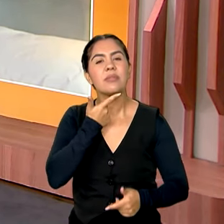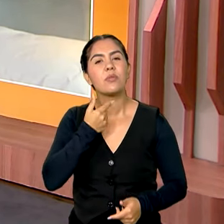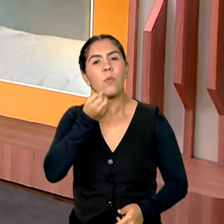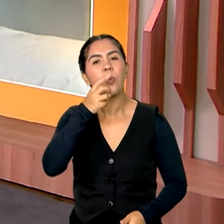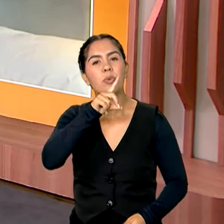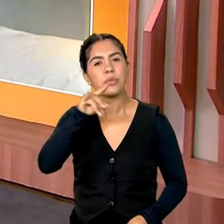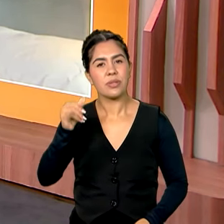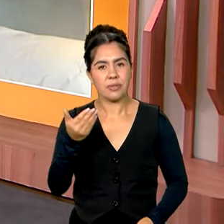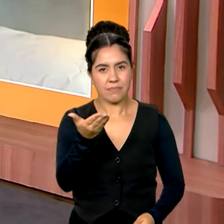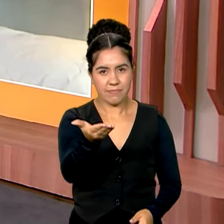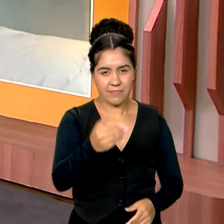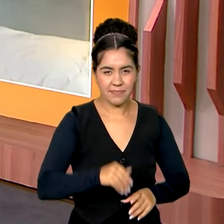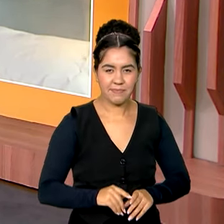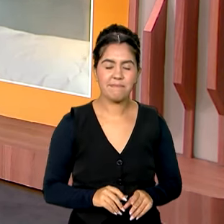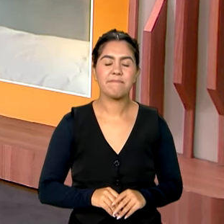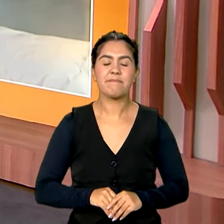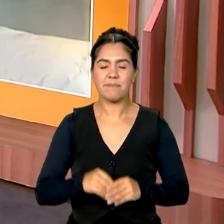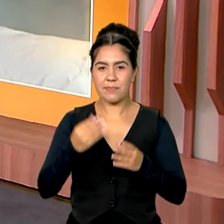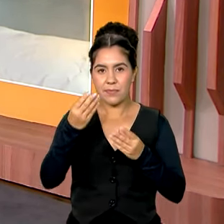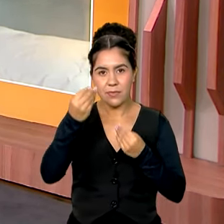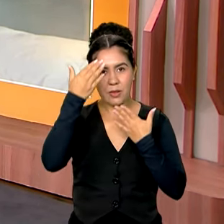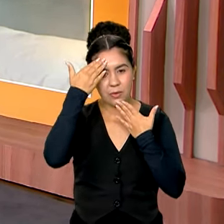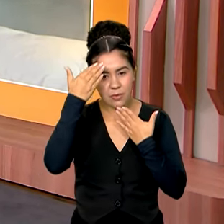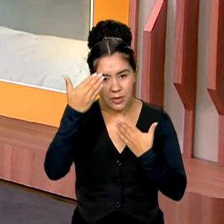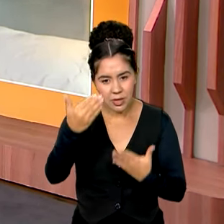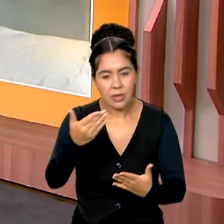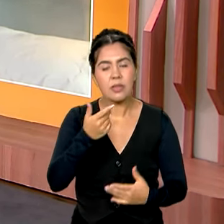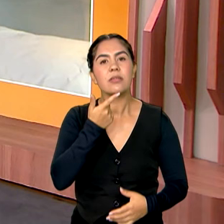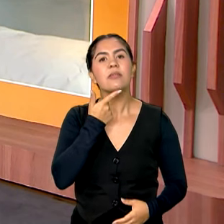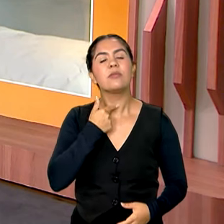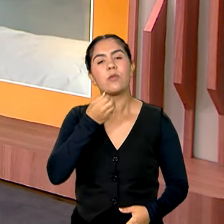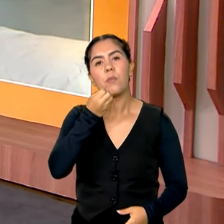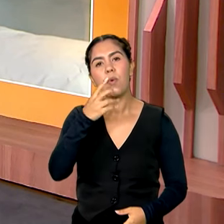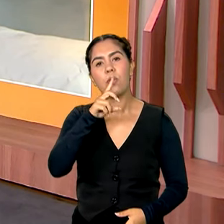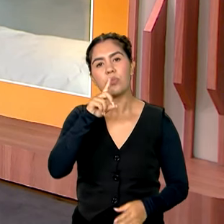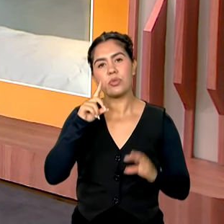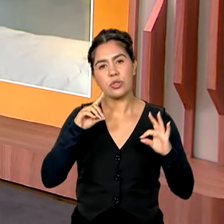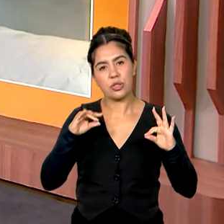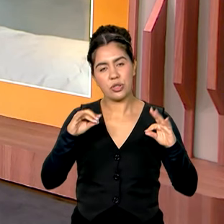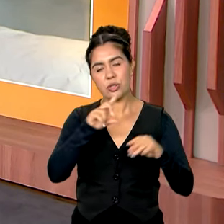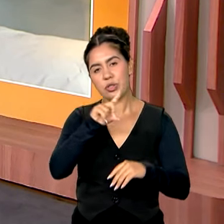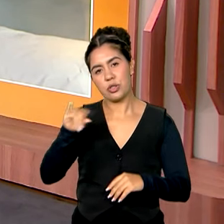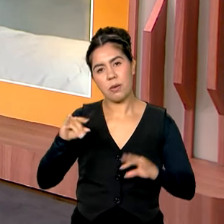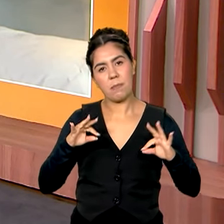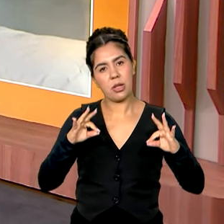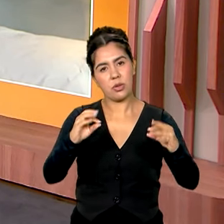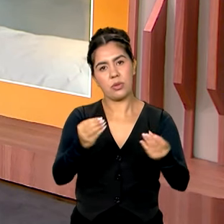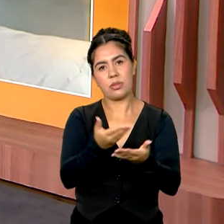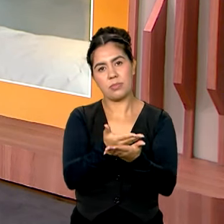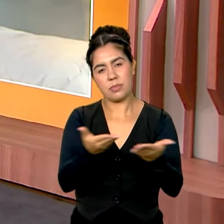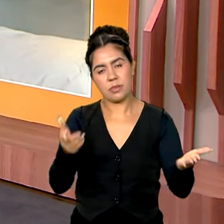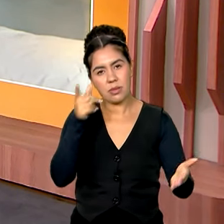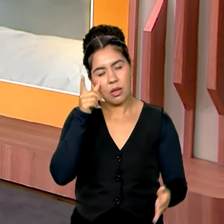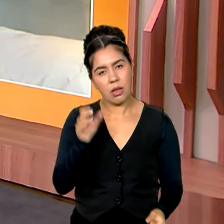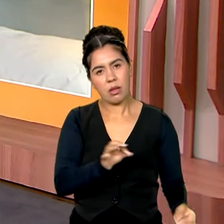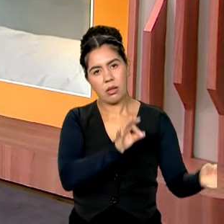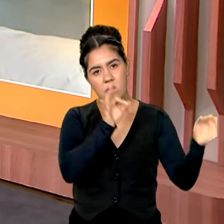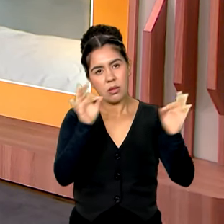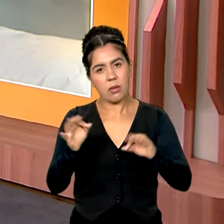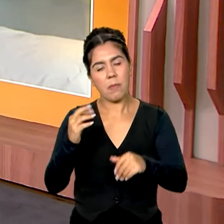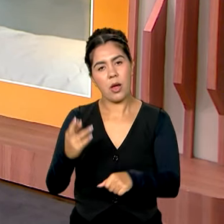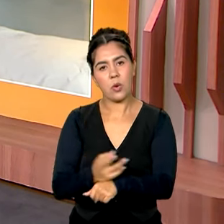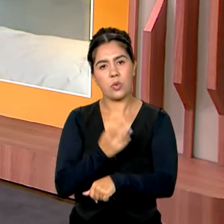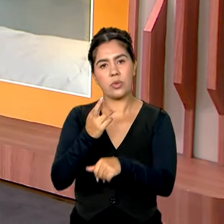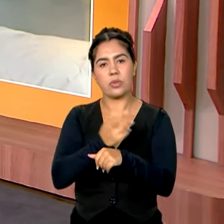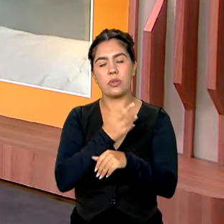senhora. Eu agradeço e também desejo um bom dia a todas as pessoas que estão aí atuando pela reconstrução do